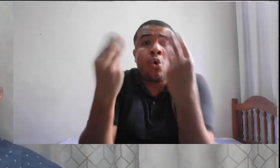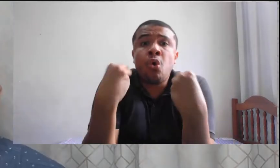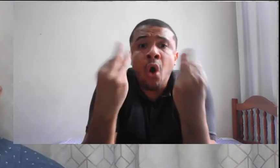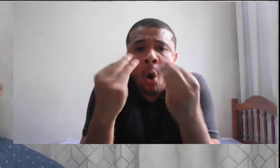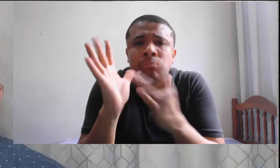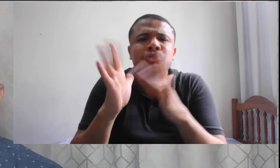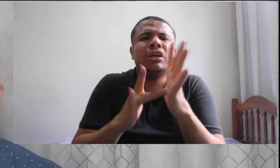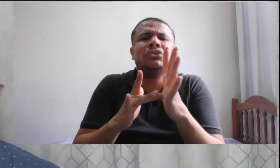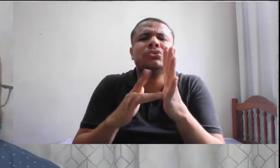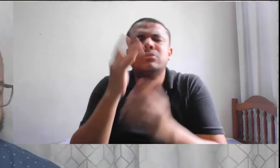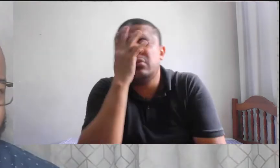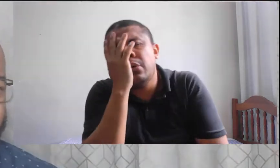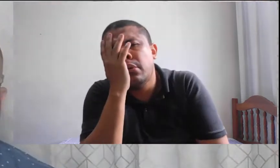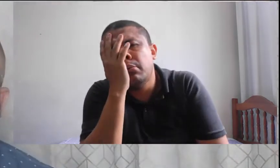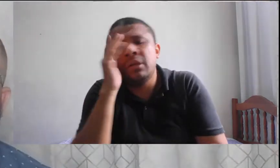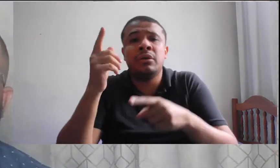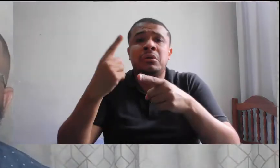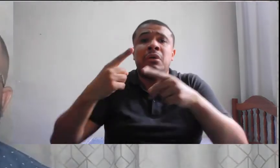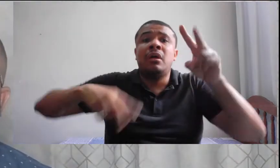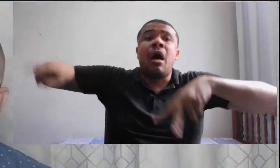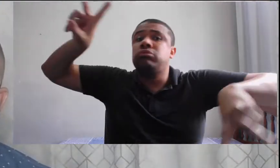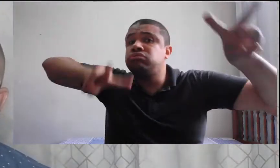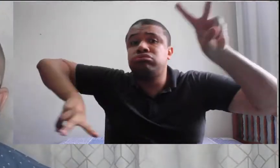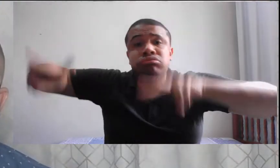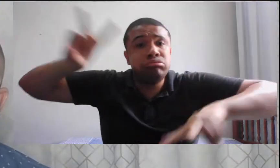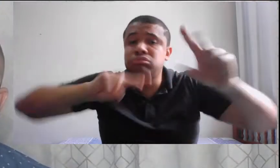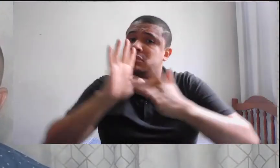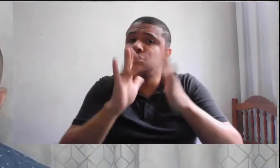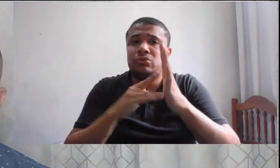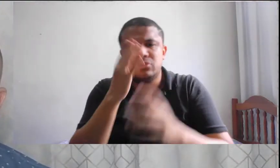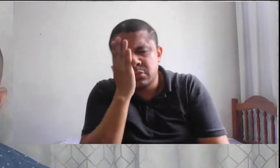o mestre dormindo em meio ao caos?